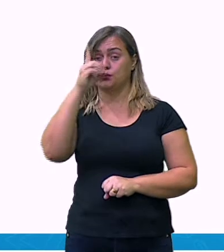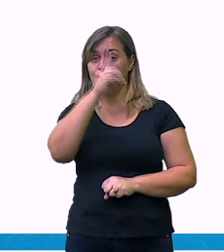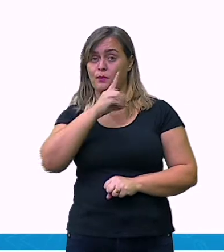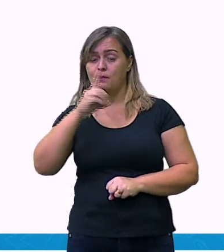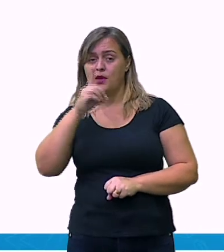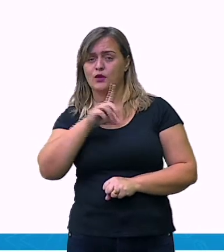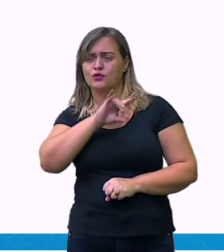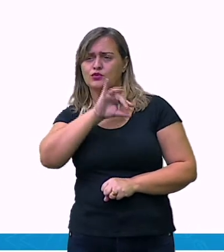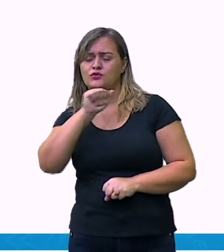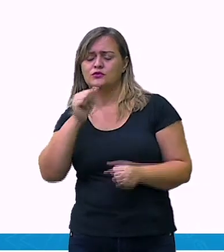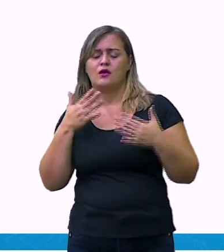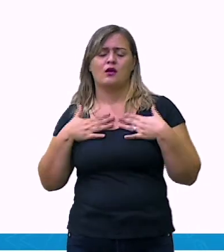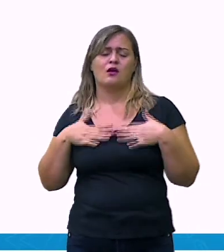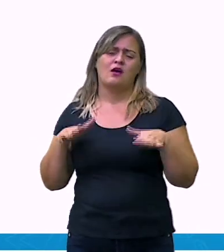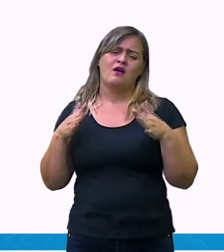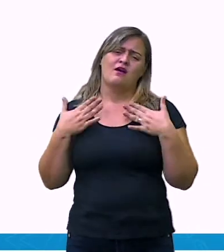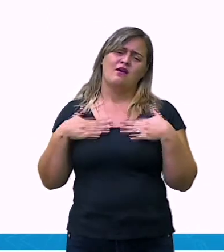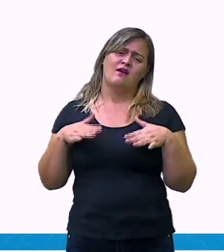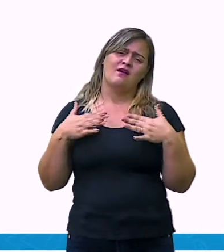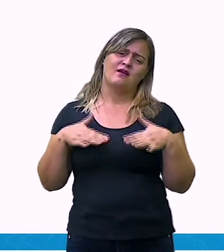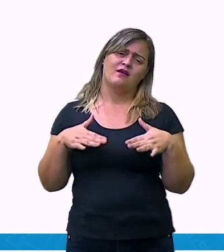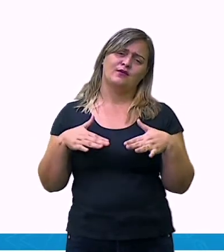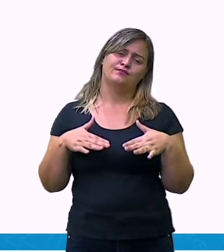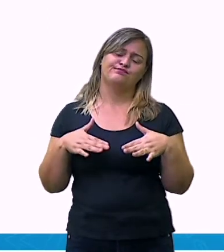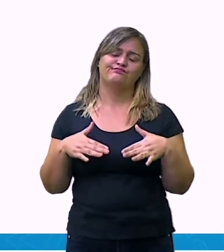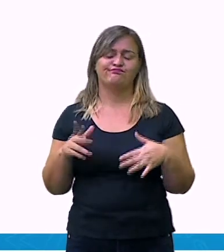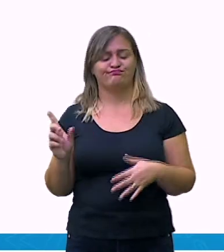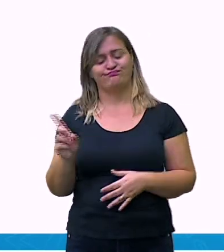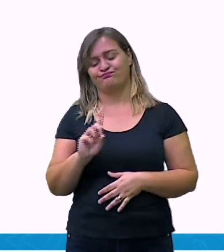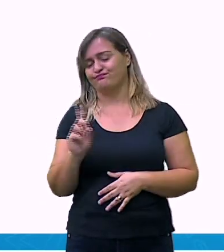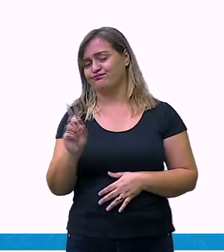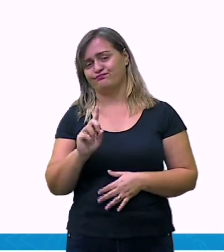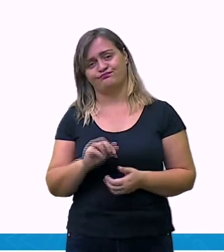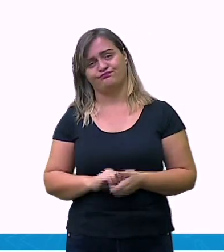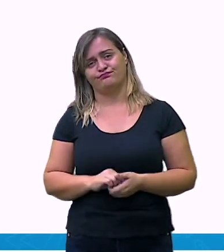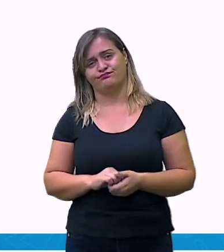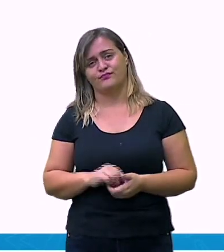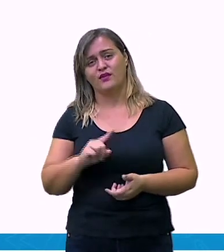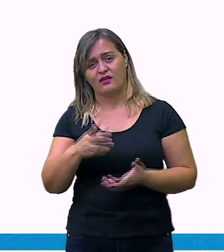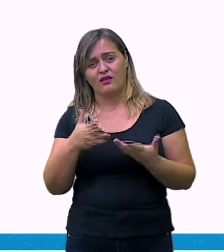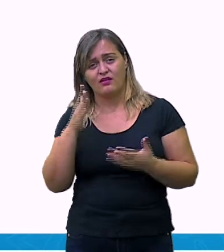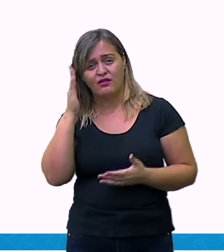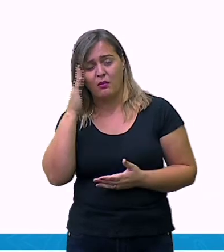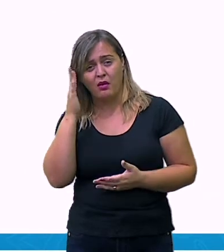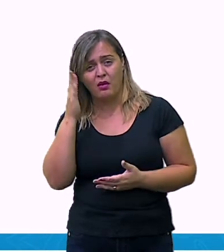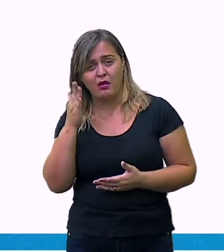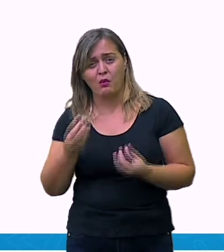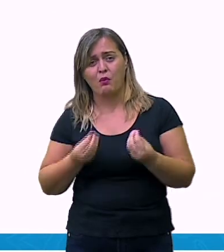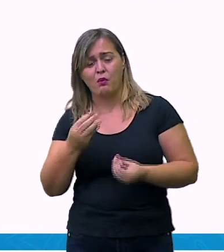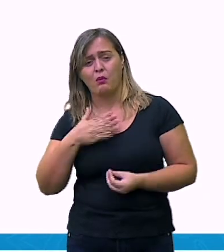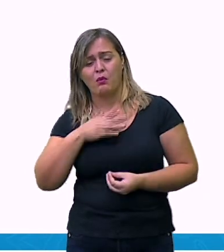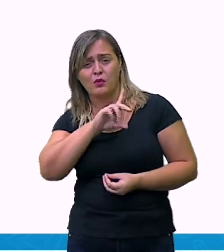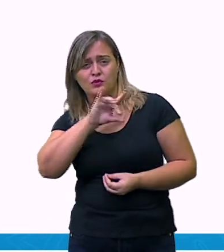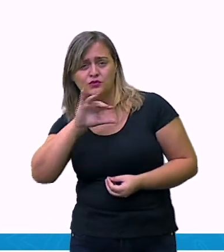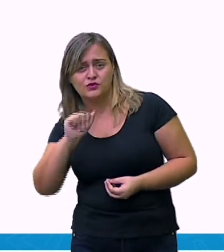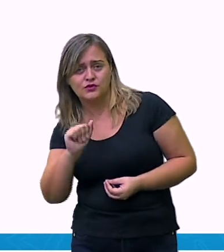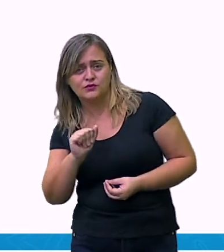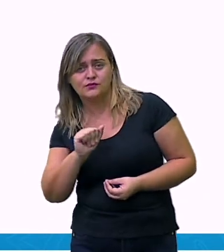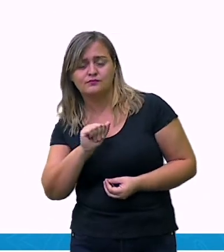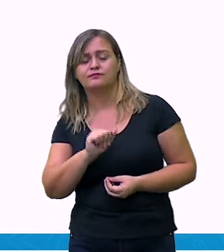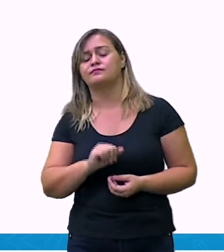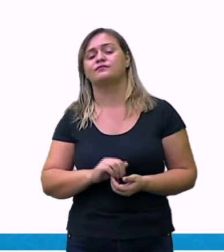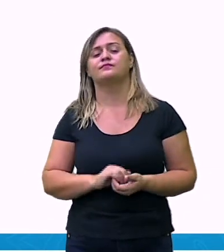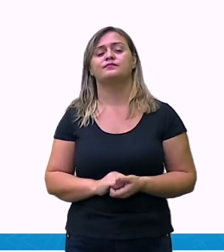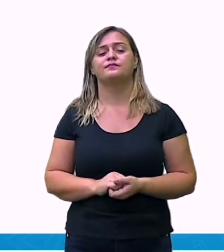de descanso, só que não. Quer saber como foi meu dia? Marque as